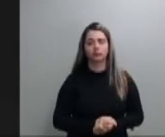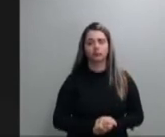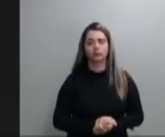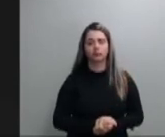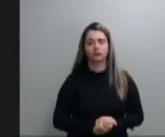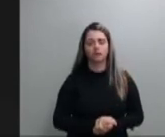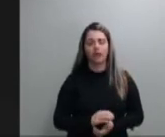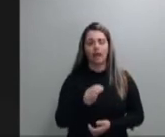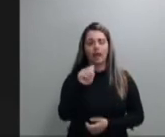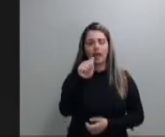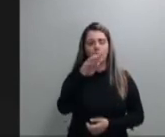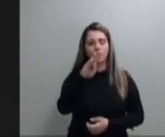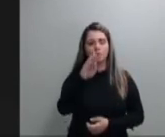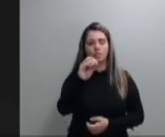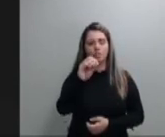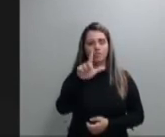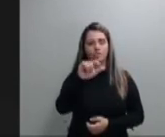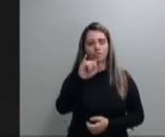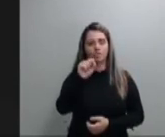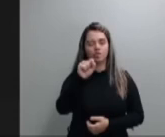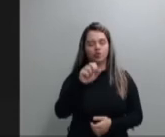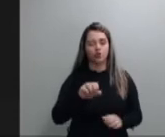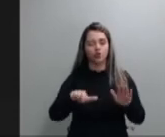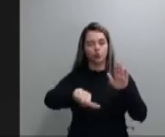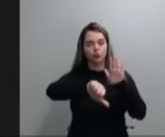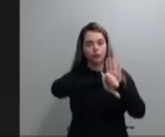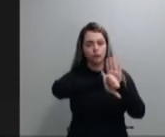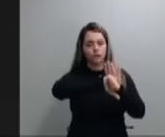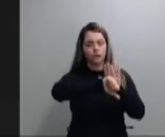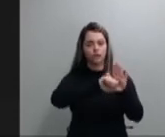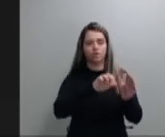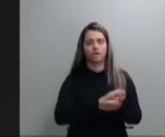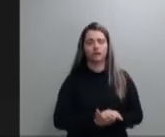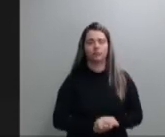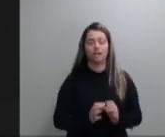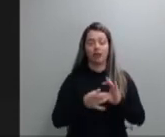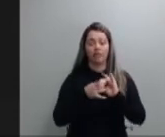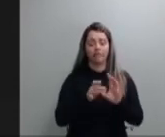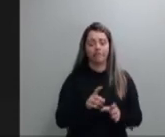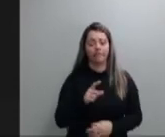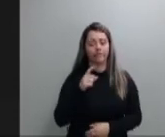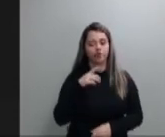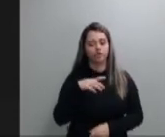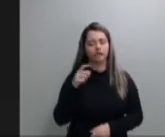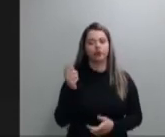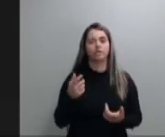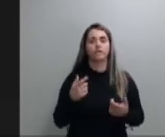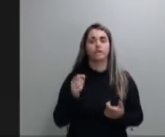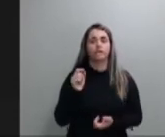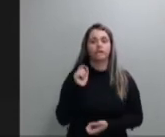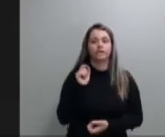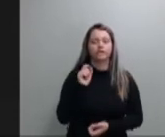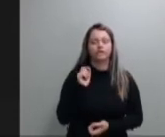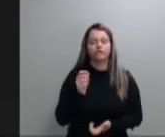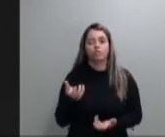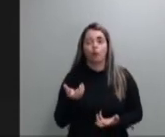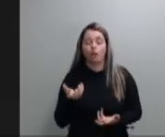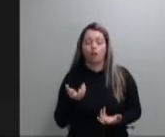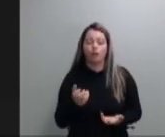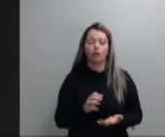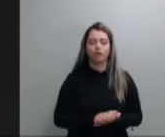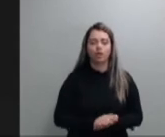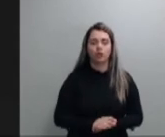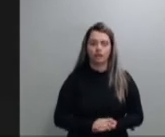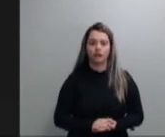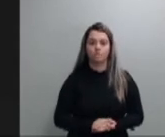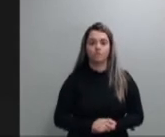supressão de tipo penal deixando-se de considerar deixando-se de considerar delito determinada conduta em seja a retroatividade da lei